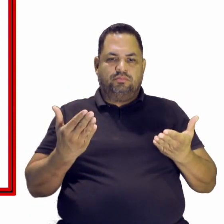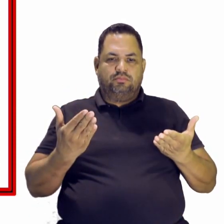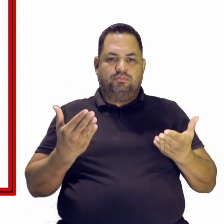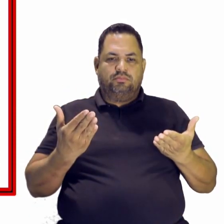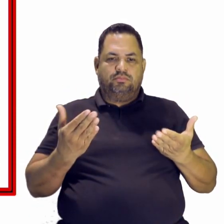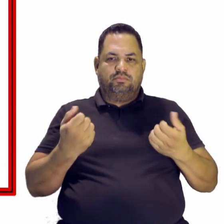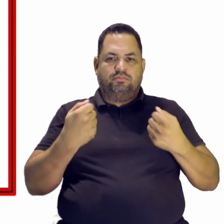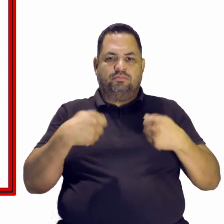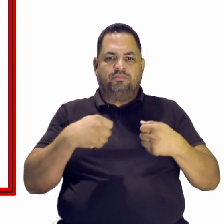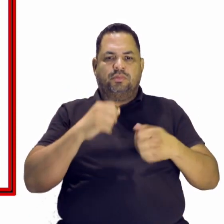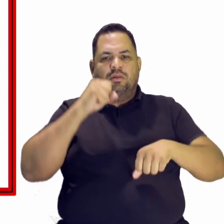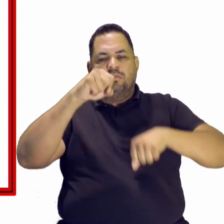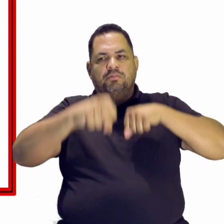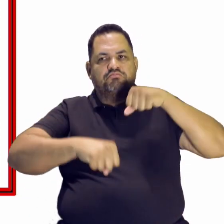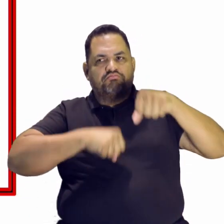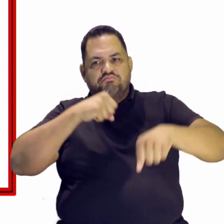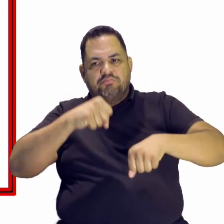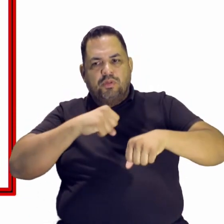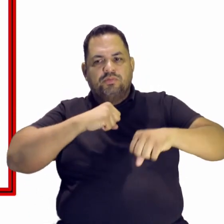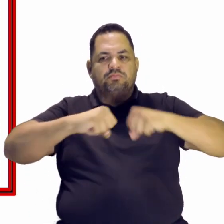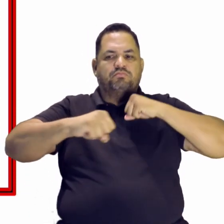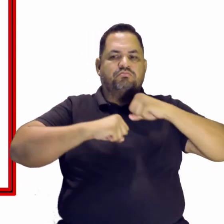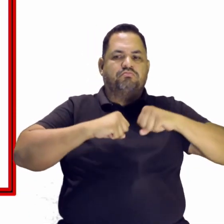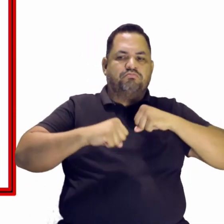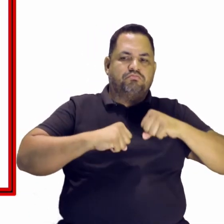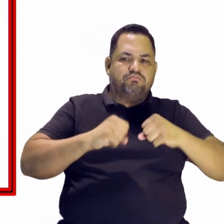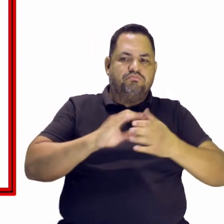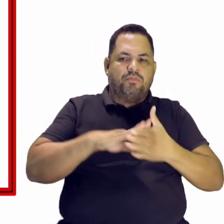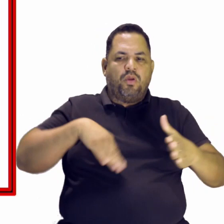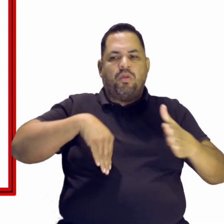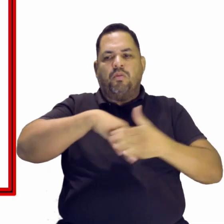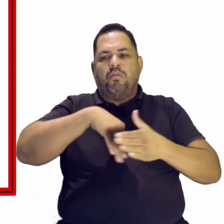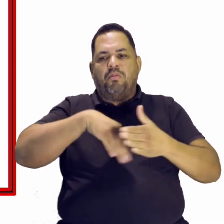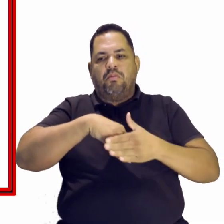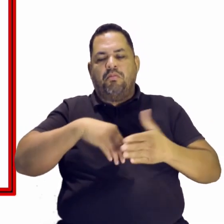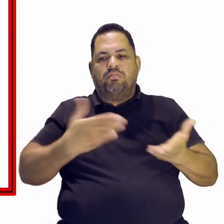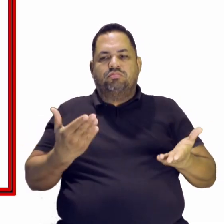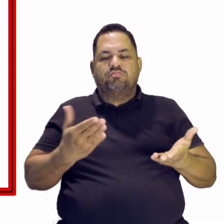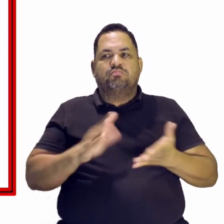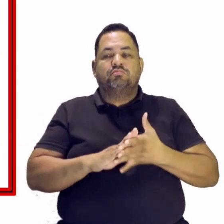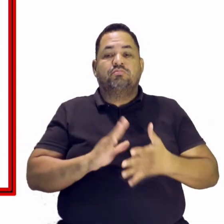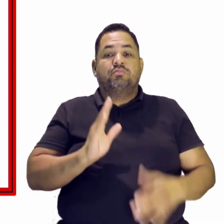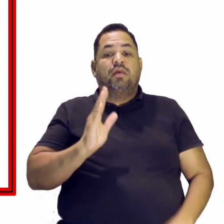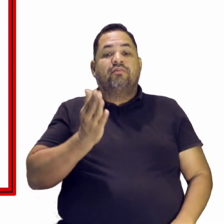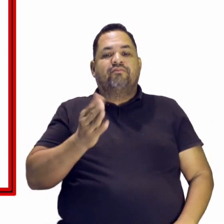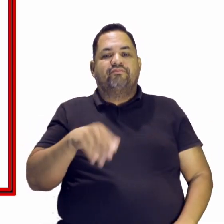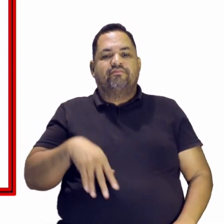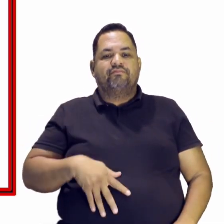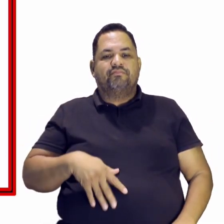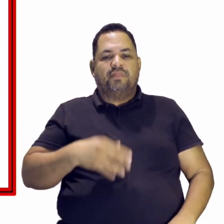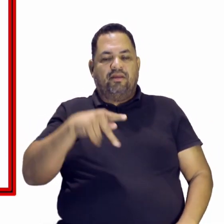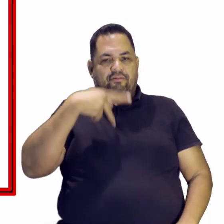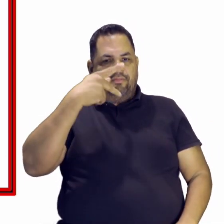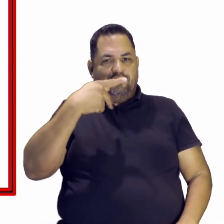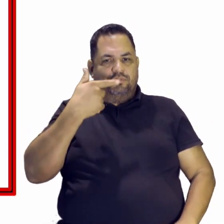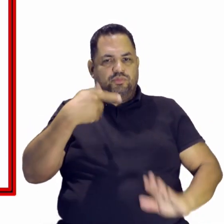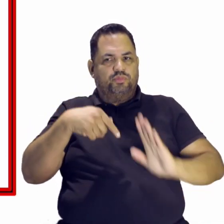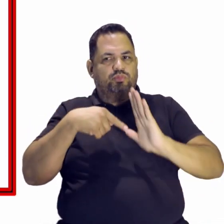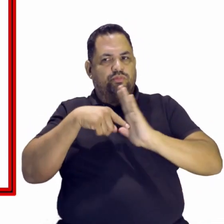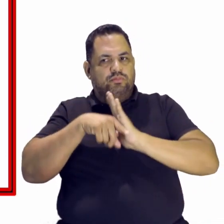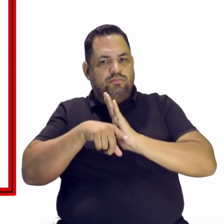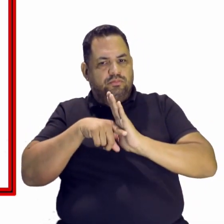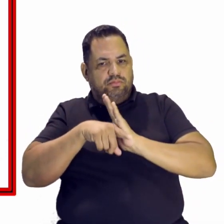posso pedalar? Será que eu posso correr? Será que eu posso jogar futebol? Então, tu vai me dizer aí, através dessa tua pesquisa, através dessa